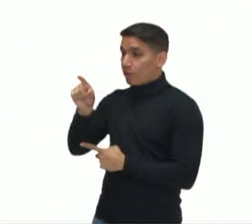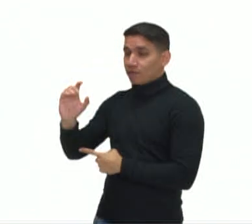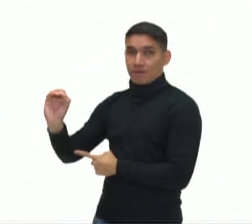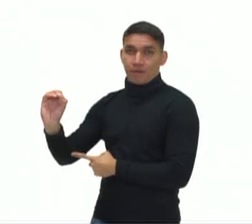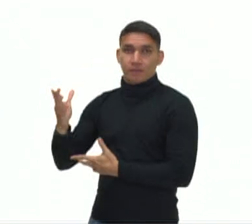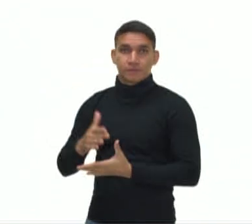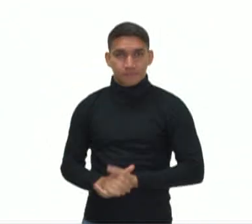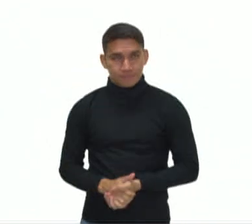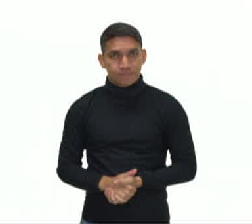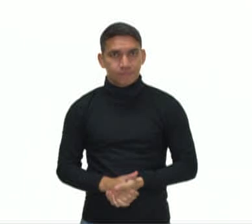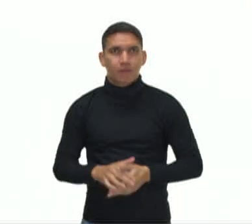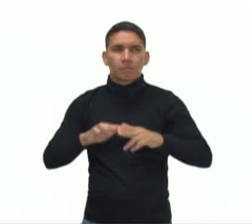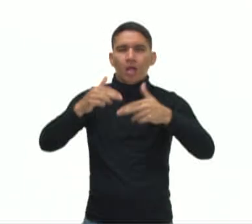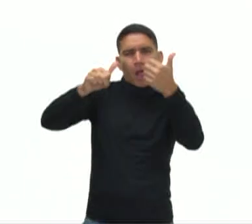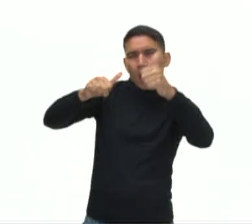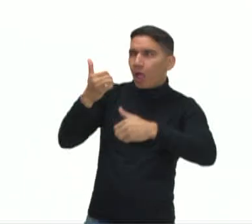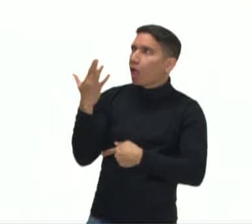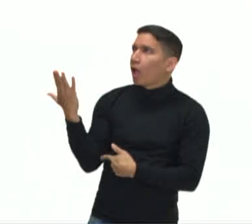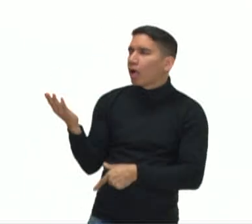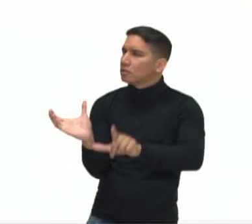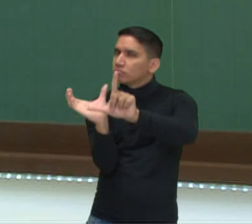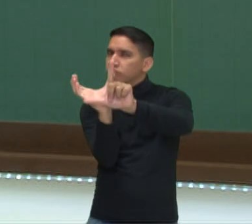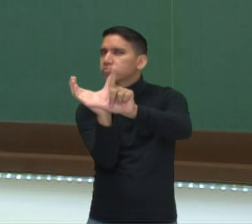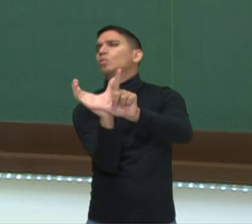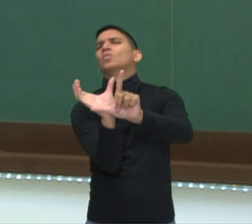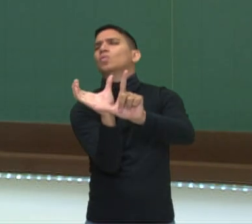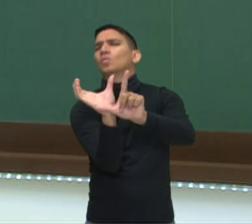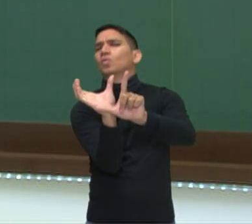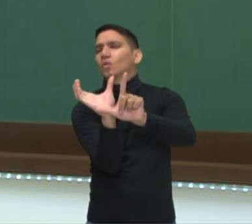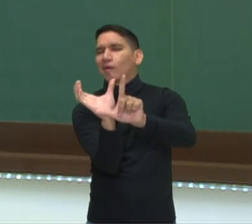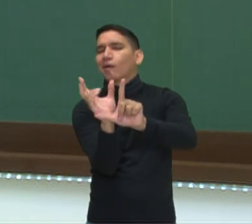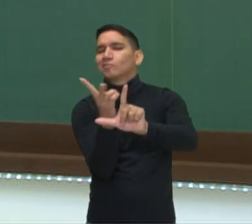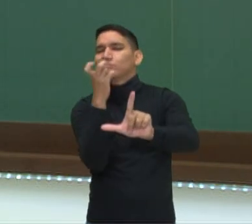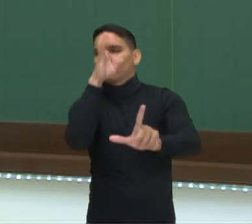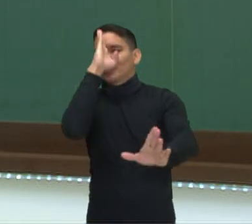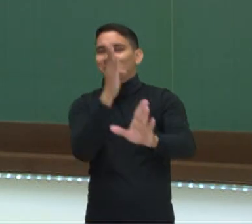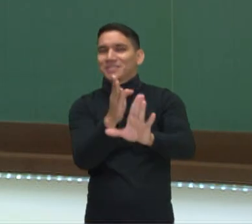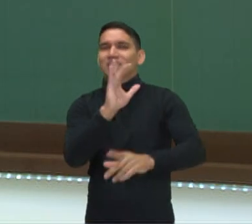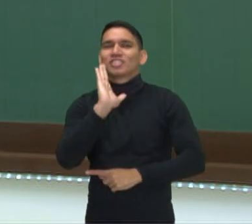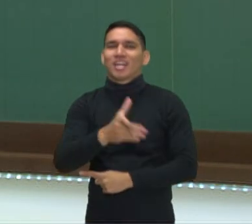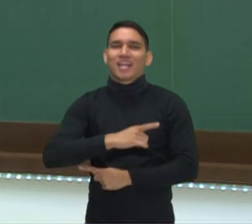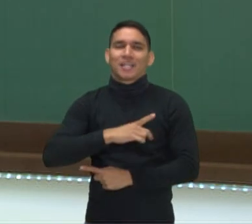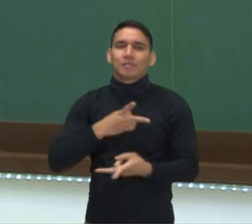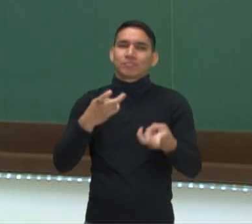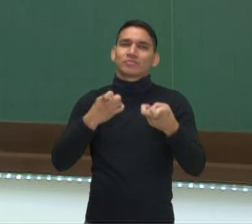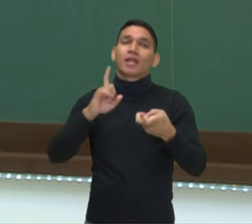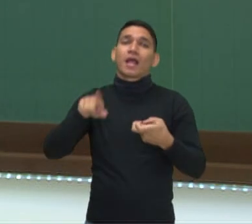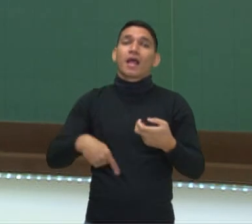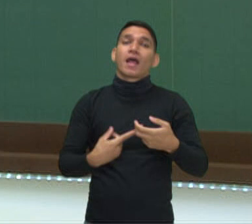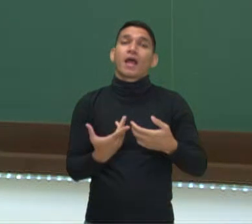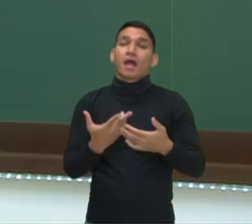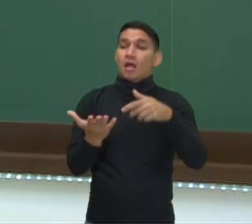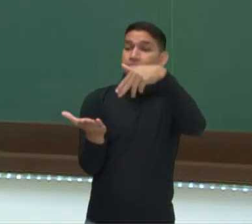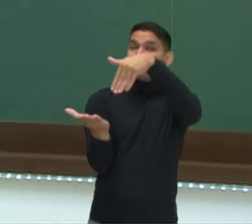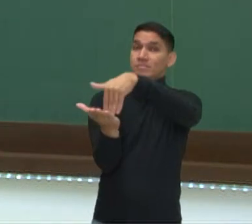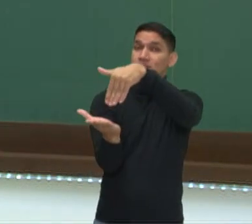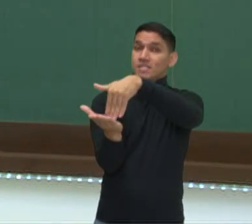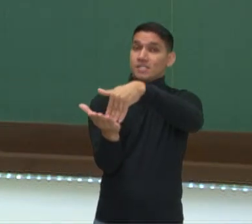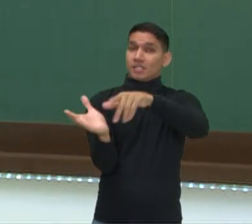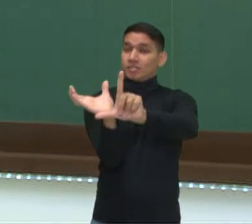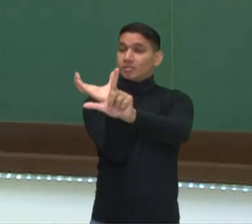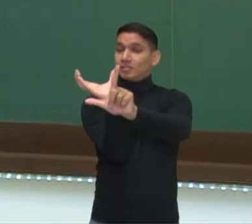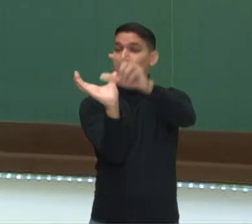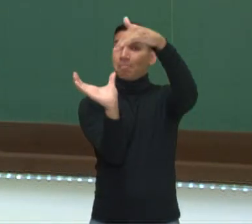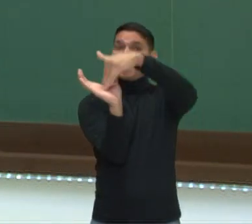Nesse caso, analisando a concavidade da parábola, a gente já vê que ela tem um valor de mínimo, o menor valor que ela vai